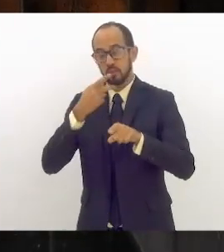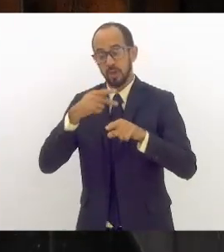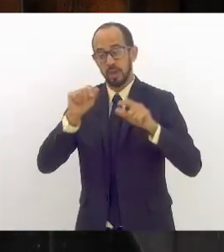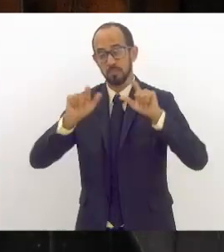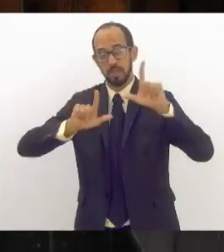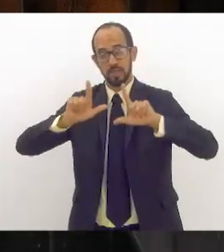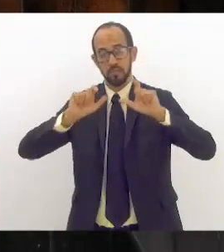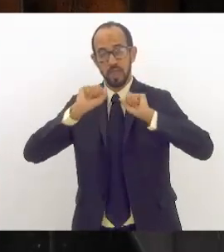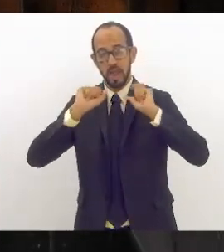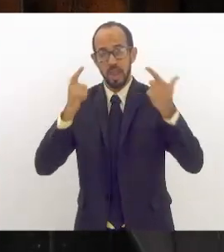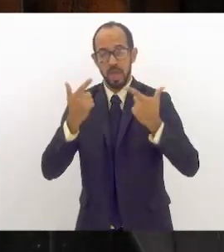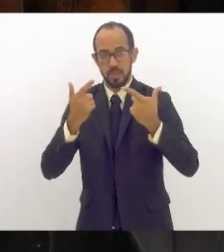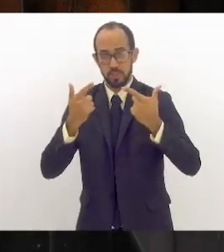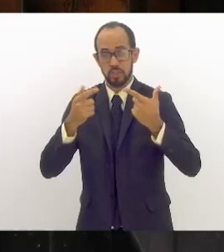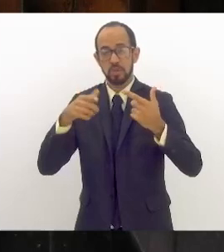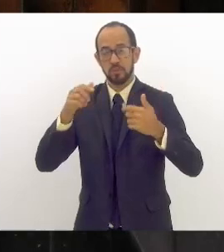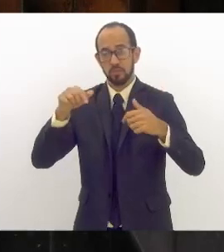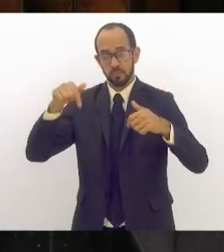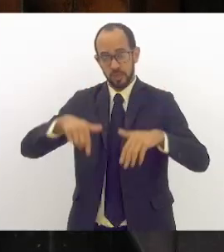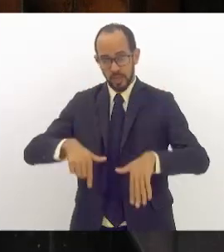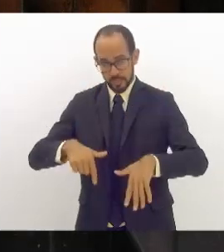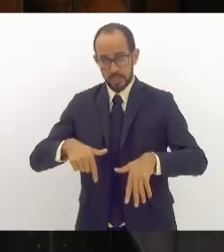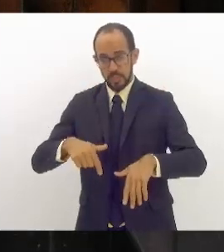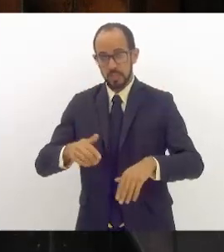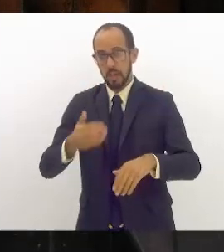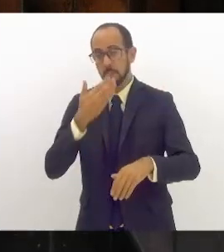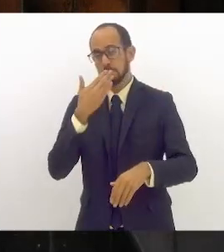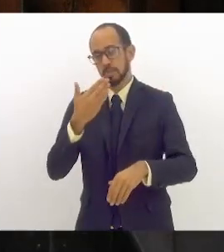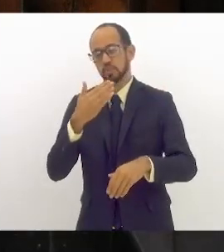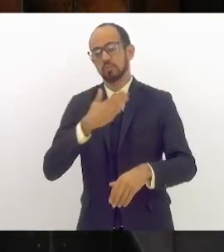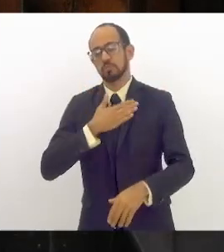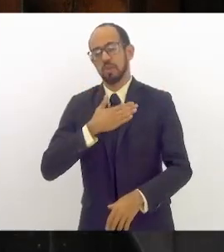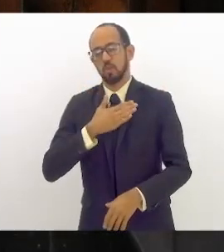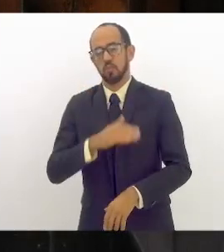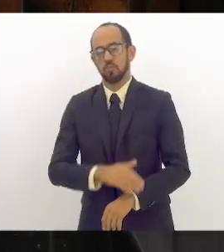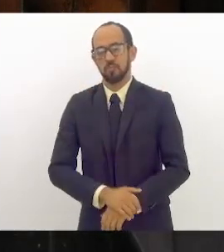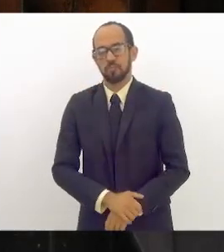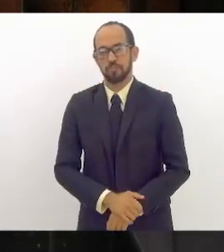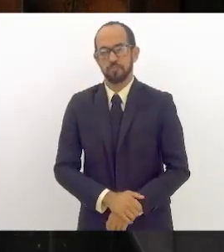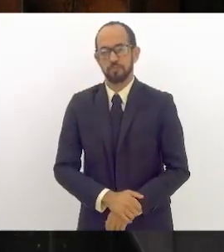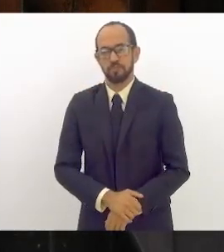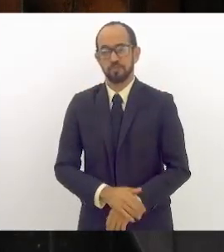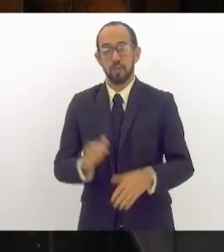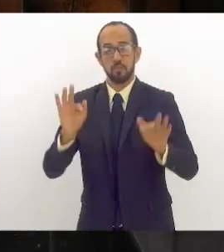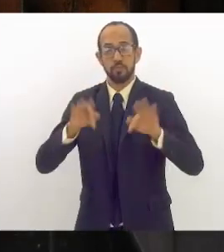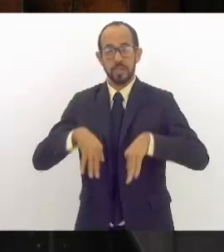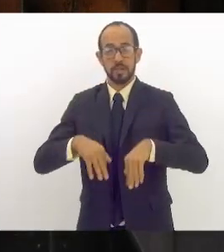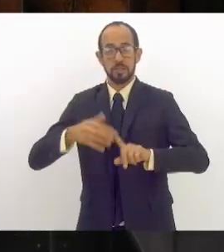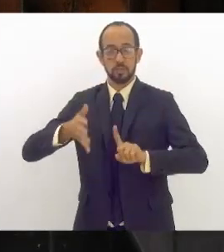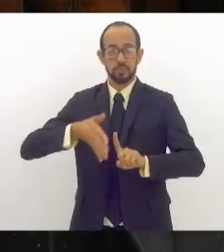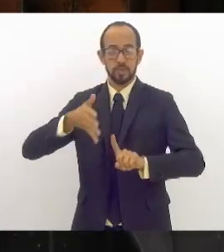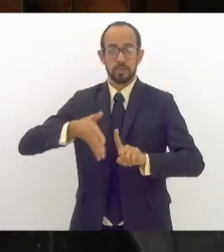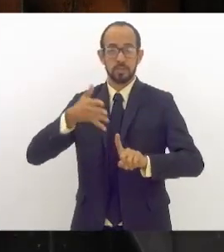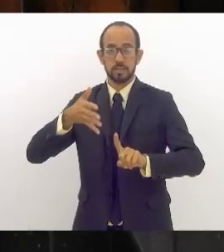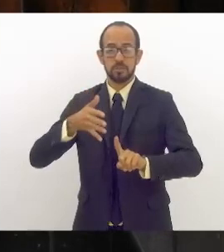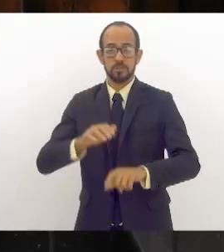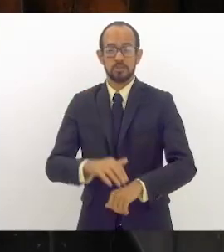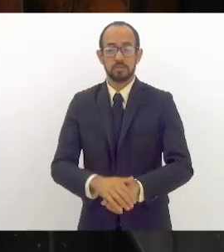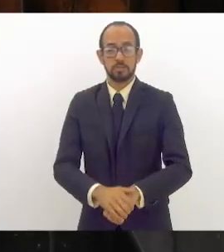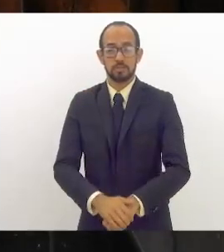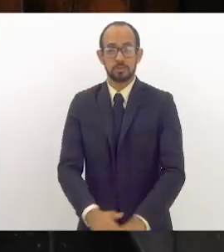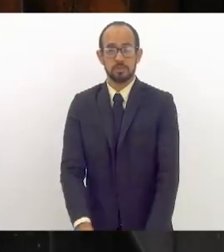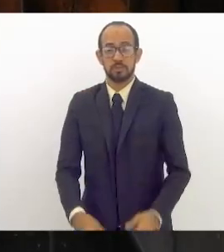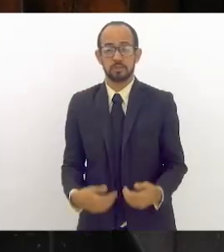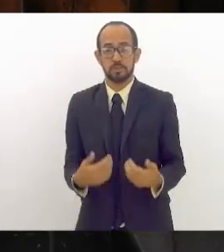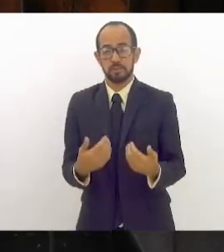alerj fica aqui o meu pedido é encerro a minha fala dizendo